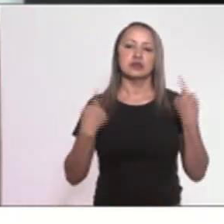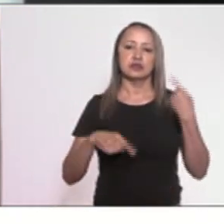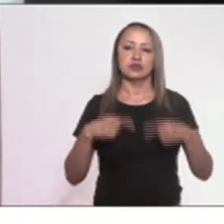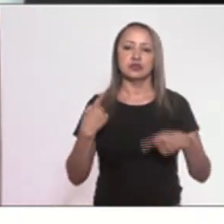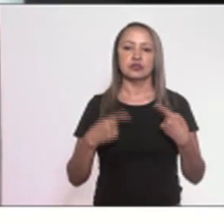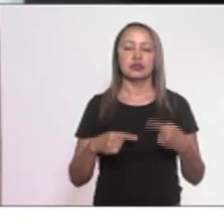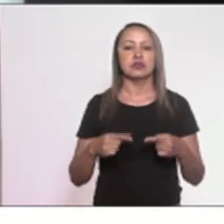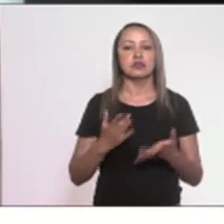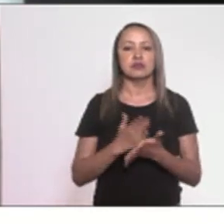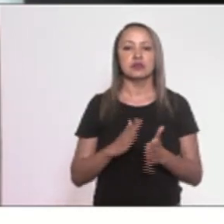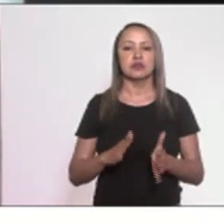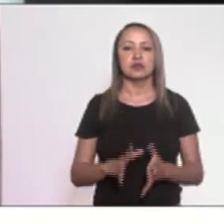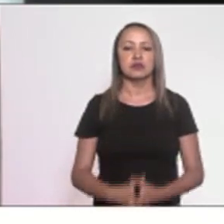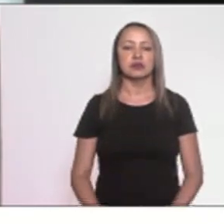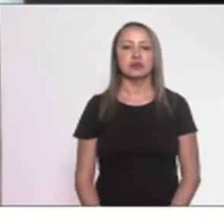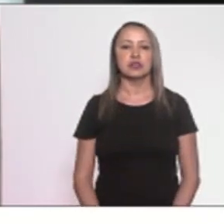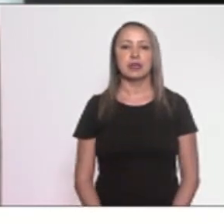discussão.